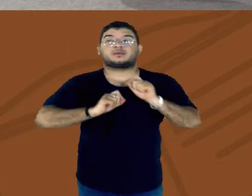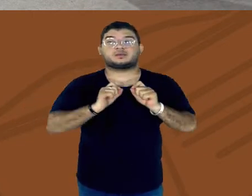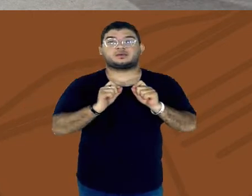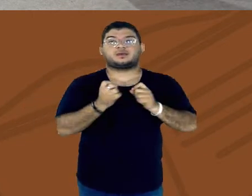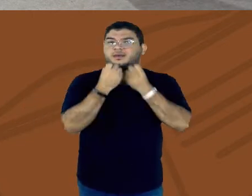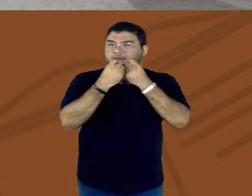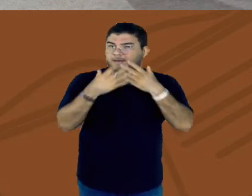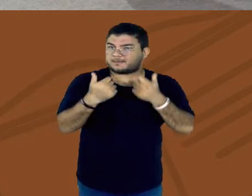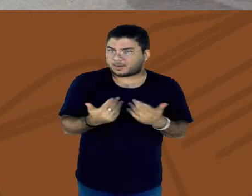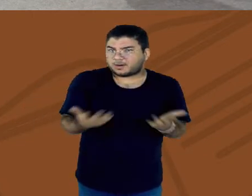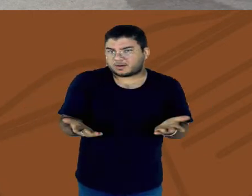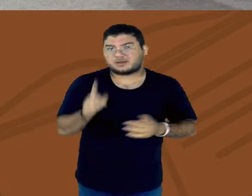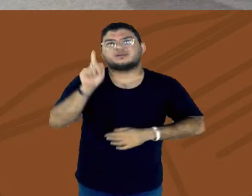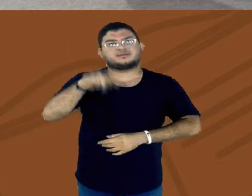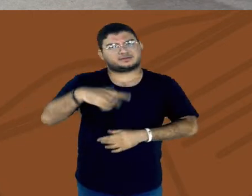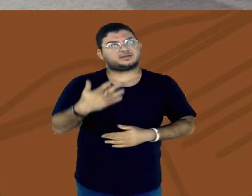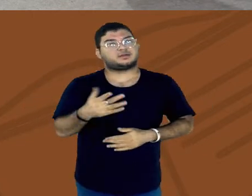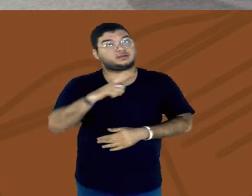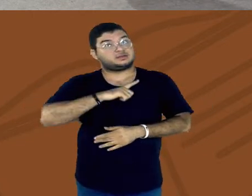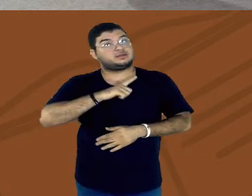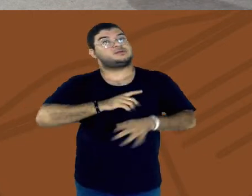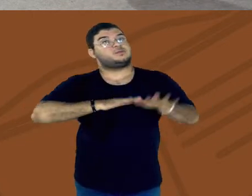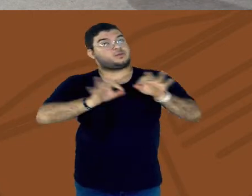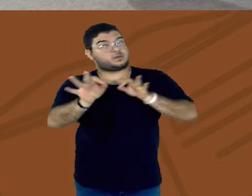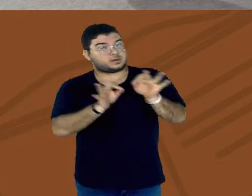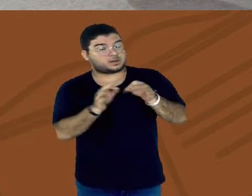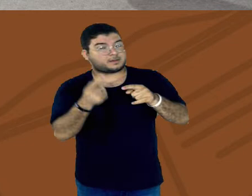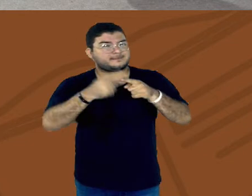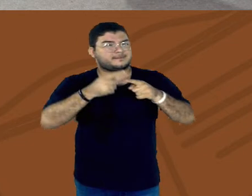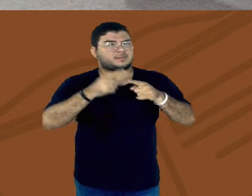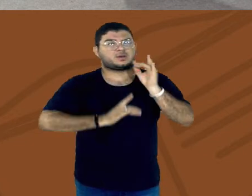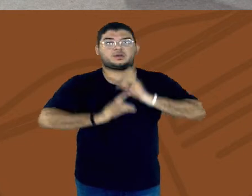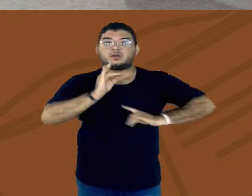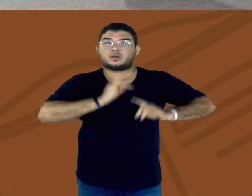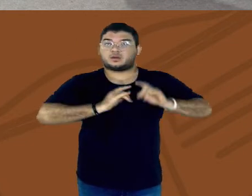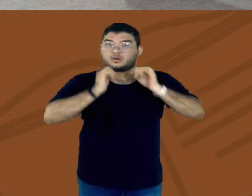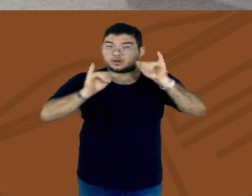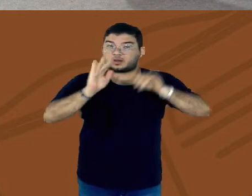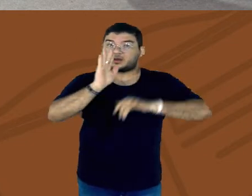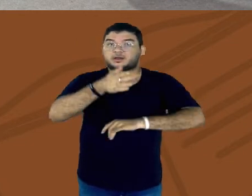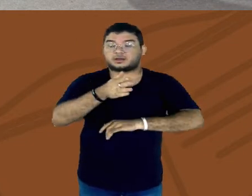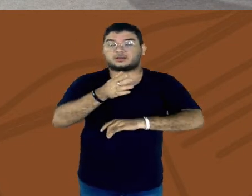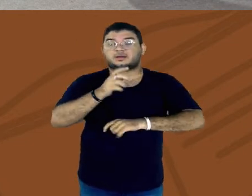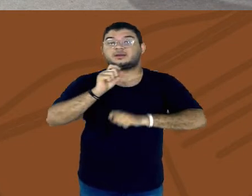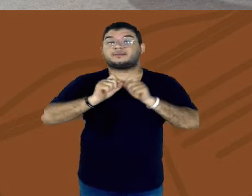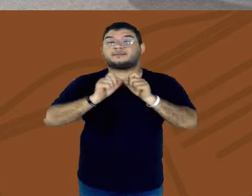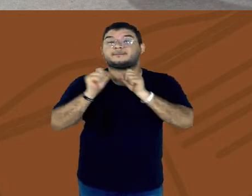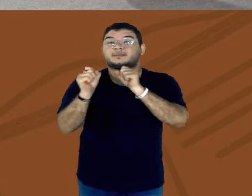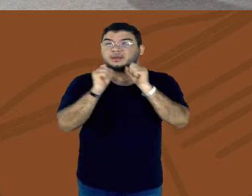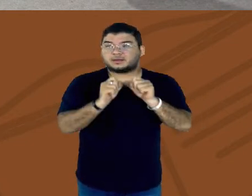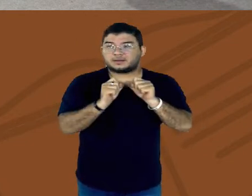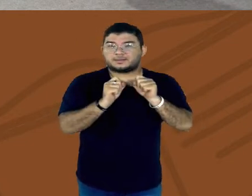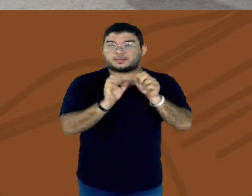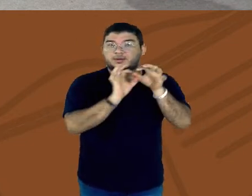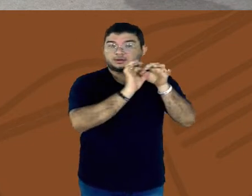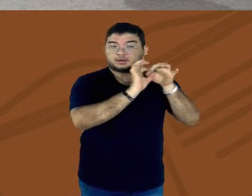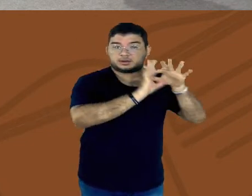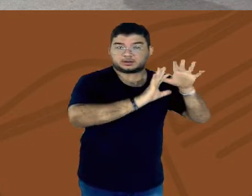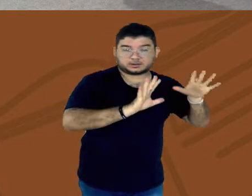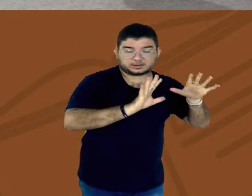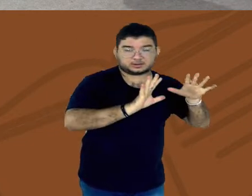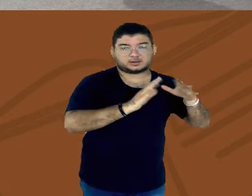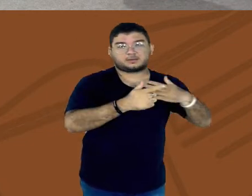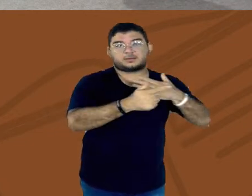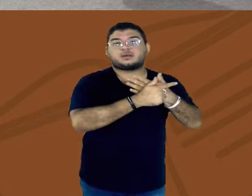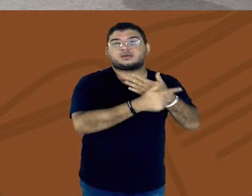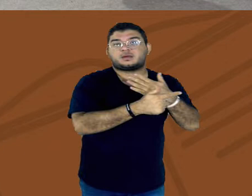algo bom. Exatamente, se tiver no controle. Porque os hormônios, já vou adiantar para vocês, eles podem ativar uma